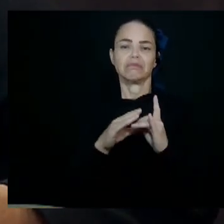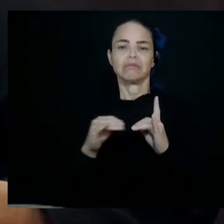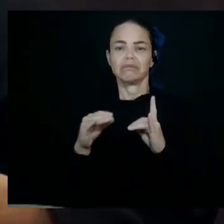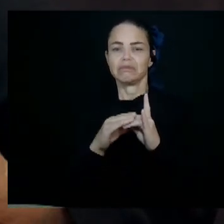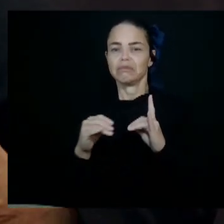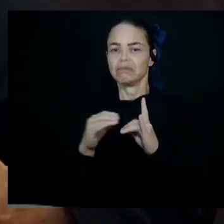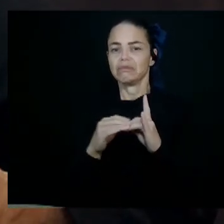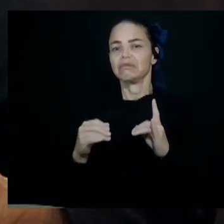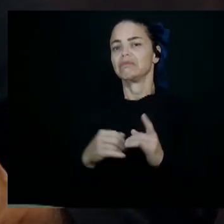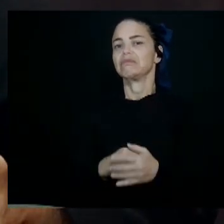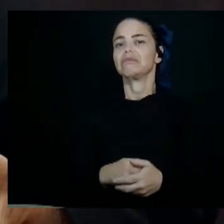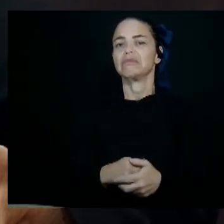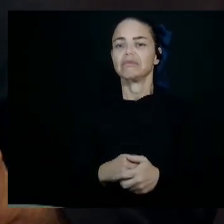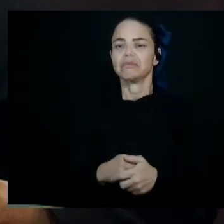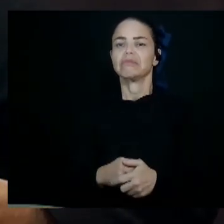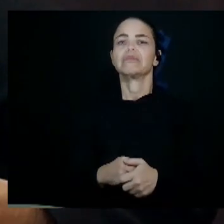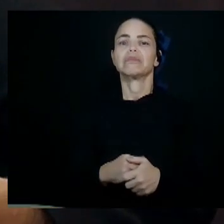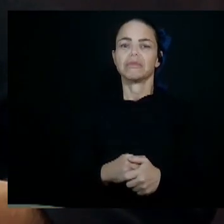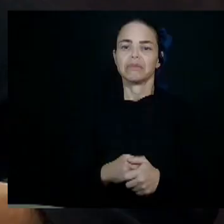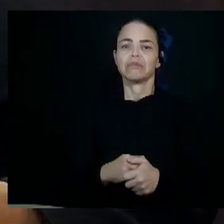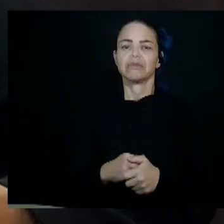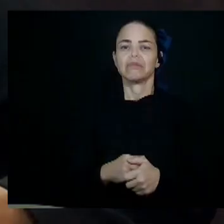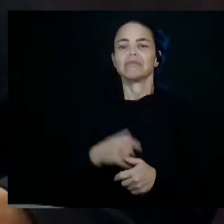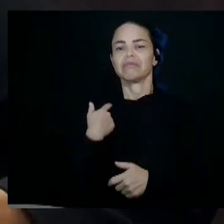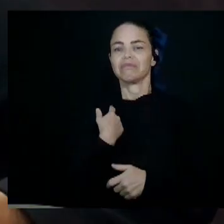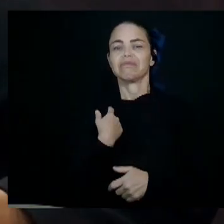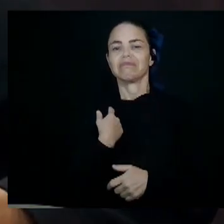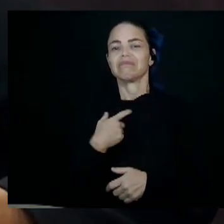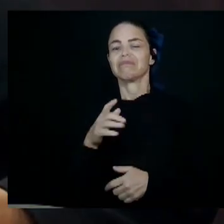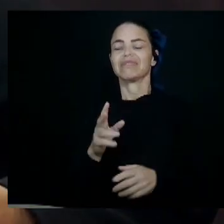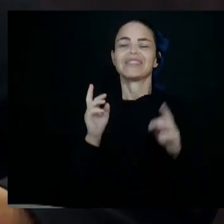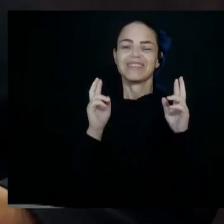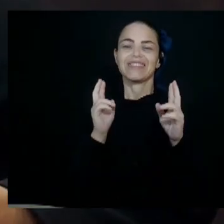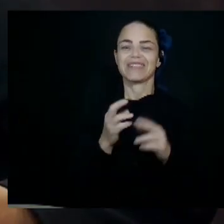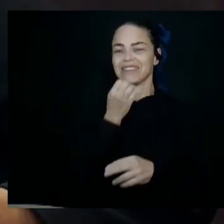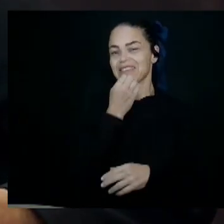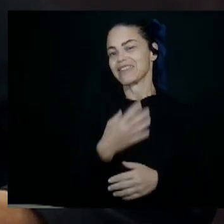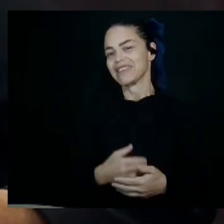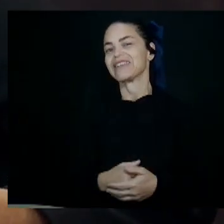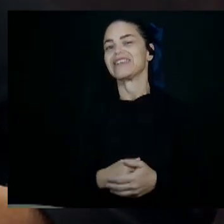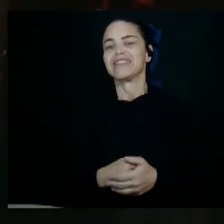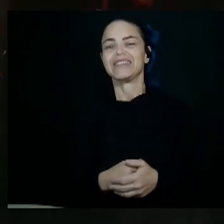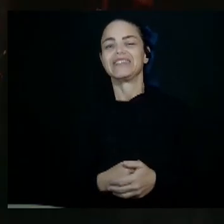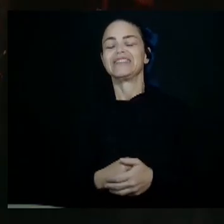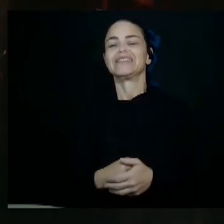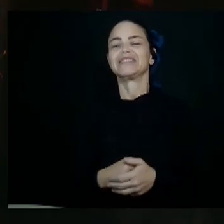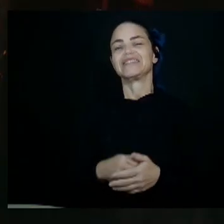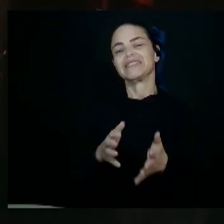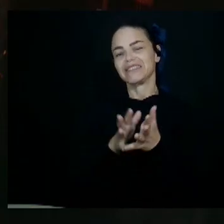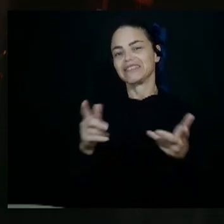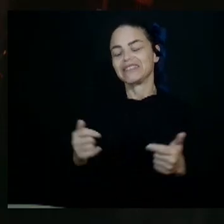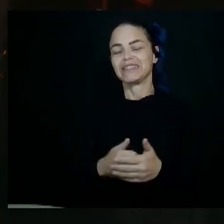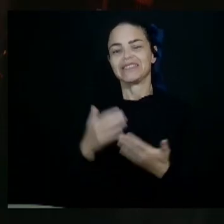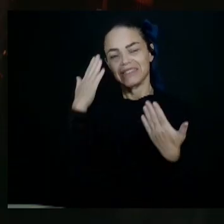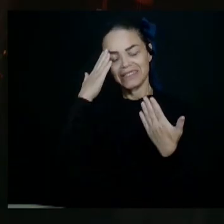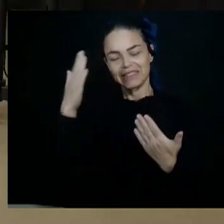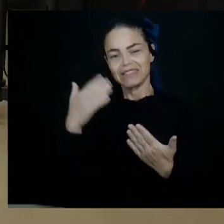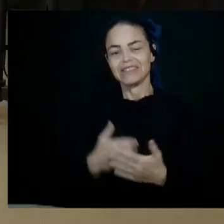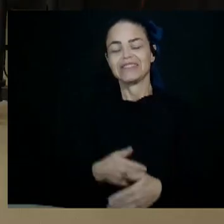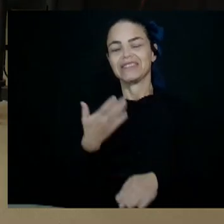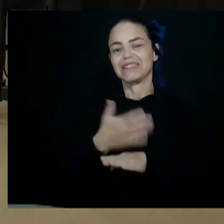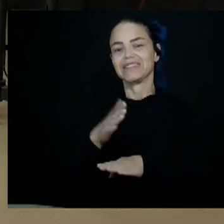veganismo. E eu torço para que todos fiquem bem, isso que é o importante. Maravilhosa, obrigada mais uma vez pela sua